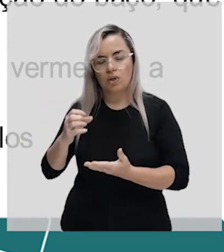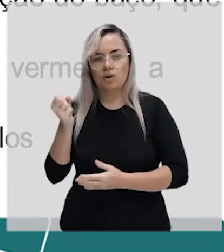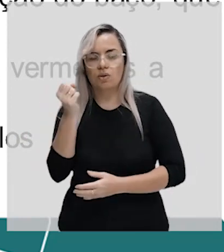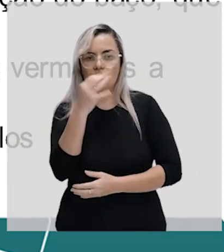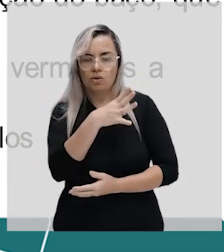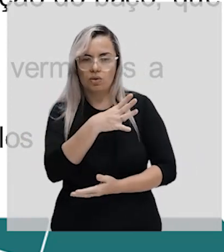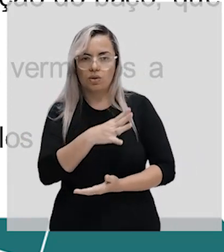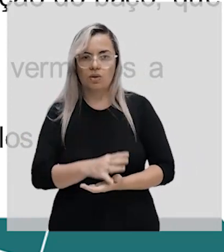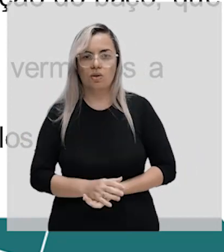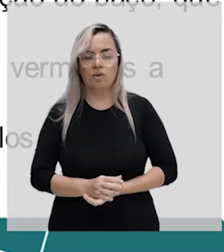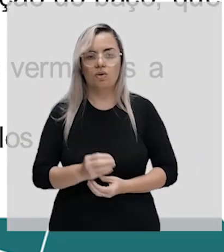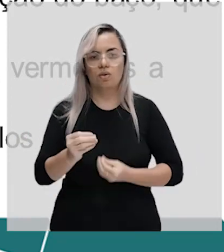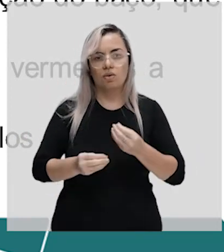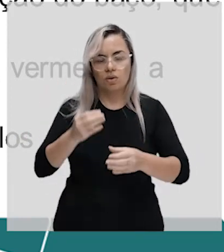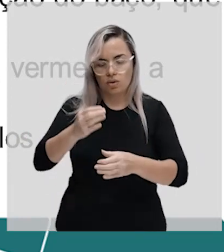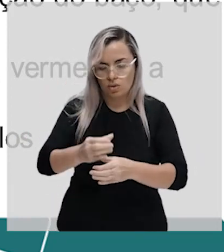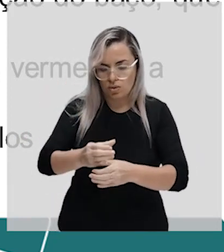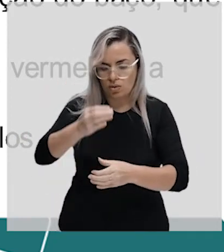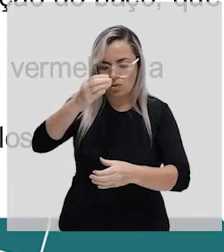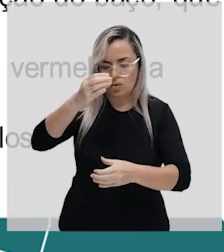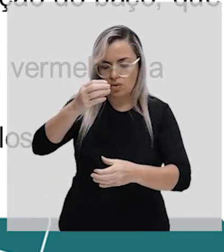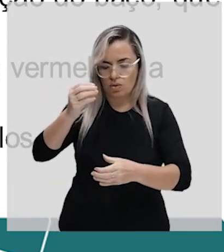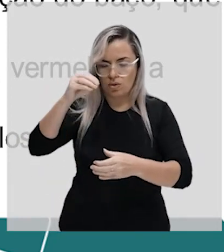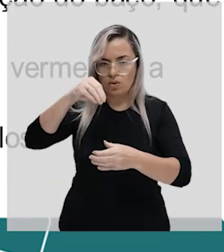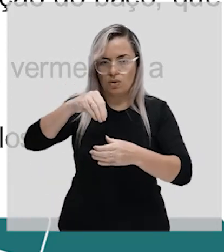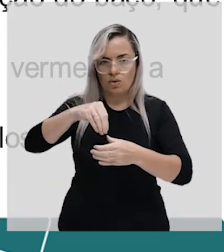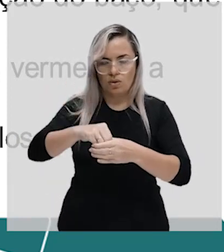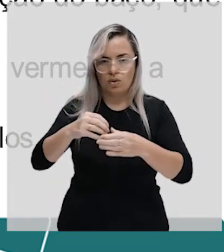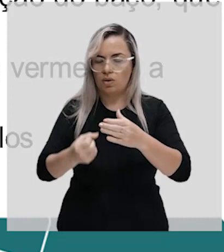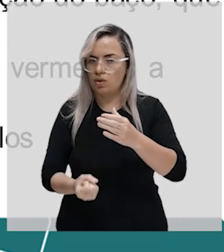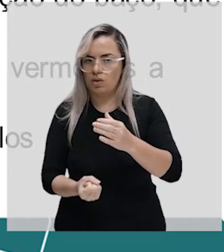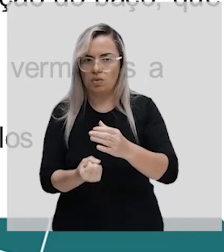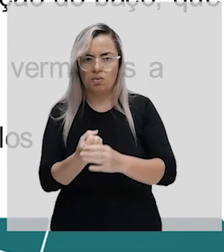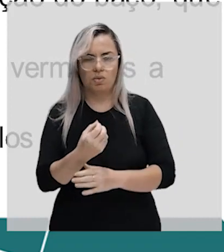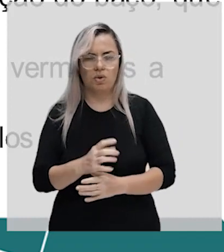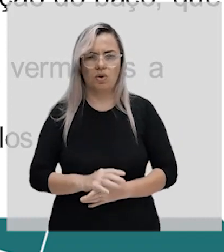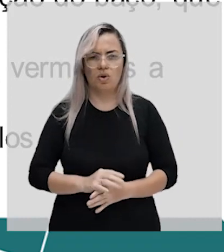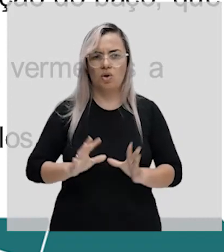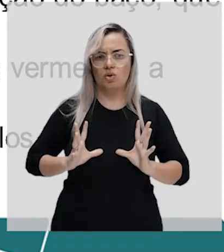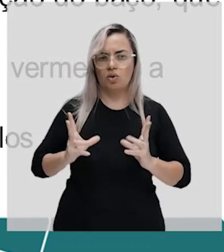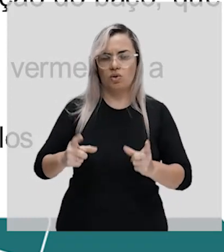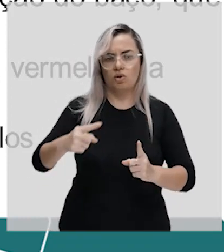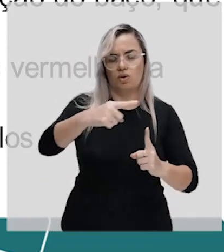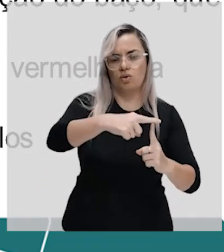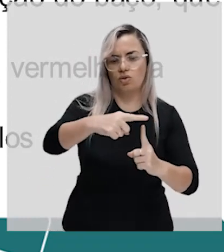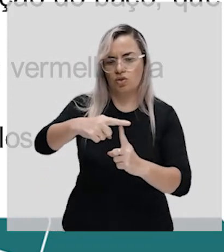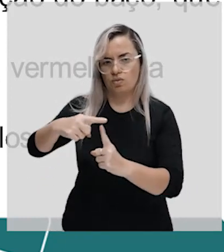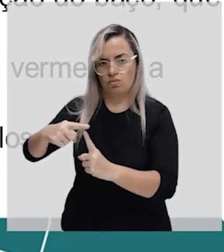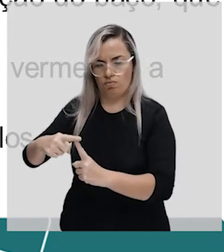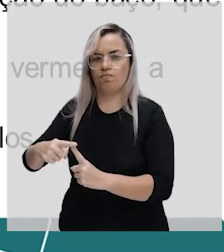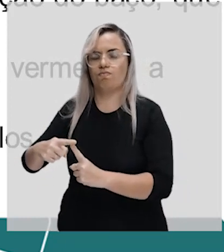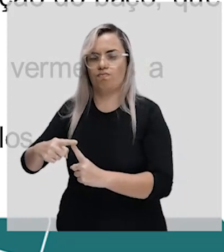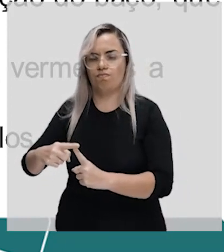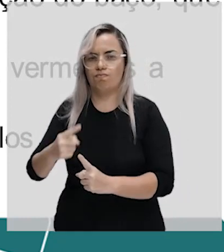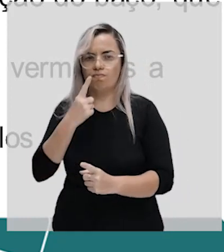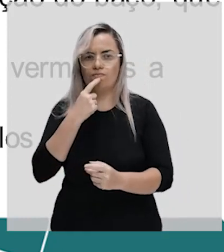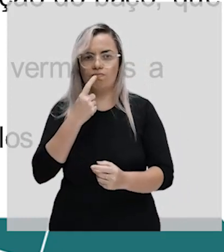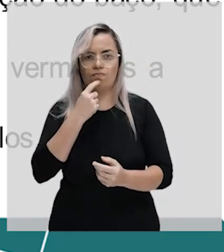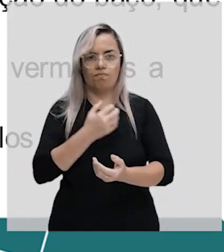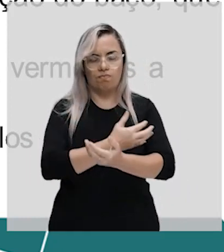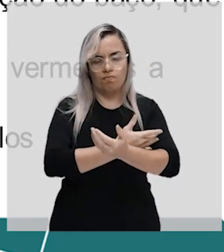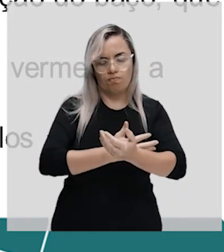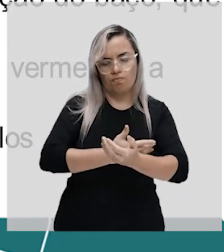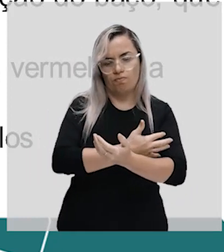como células-tronco. Elas conseguem originar todos os tipos de células sanguíneas. Então, é lá na medula óssea vermelha que nós